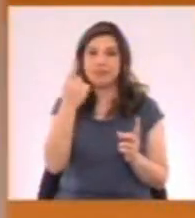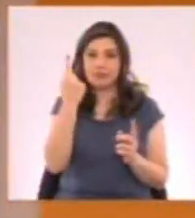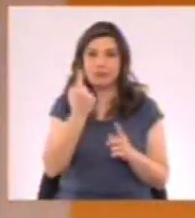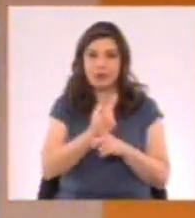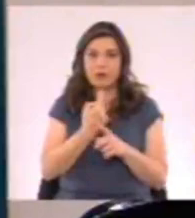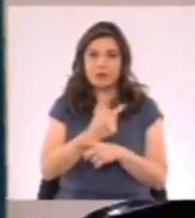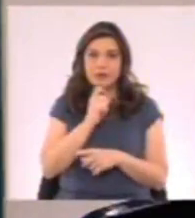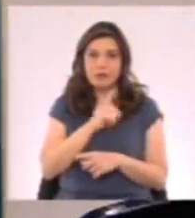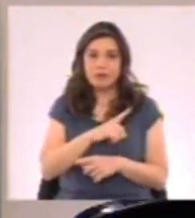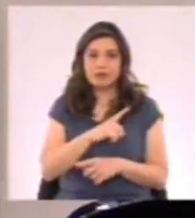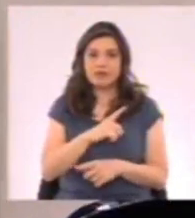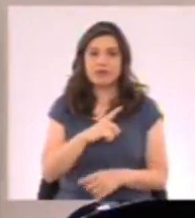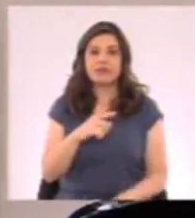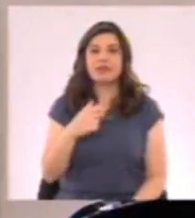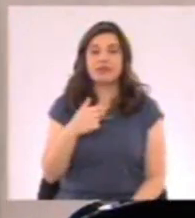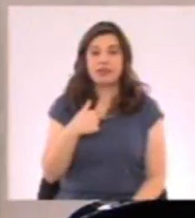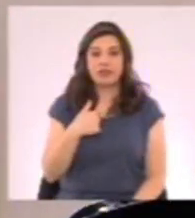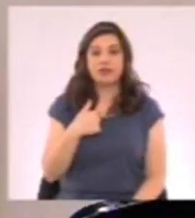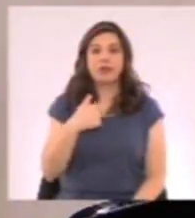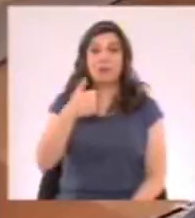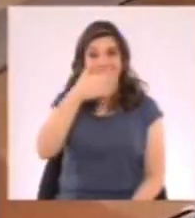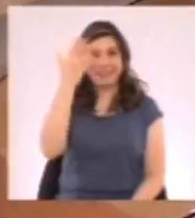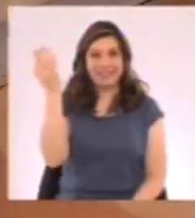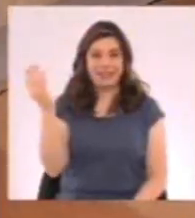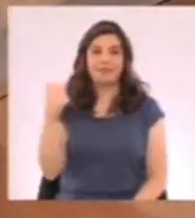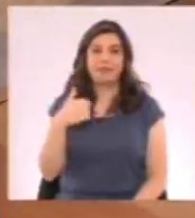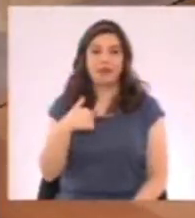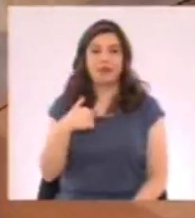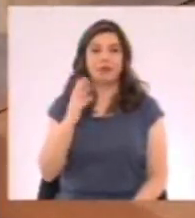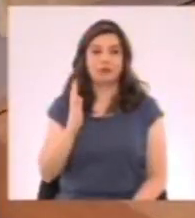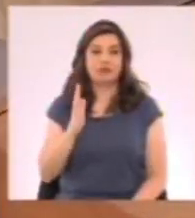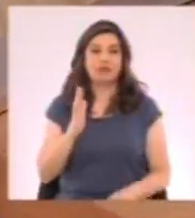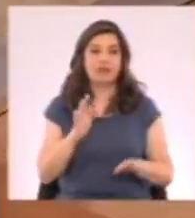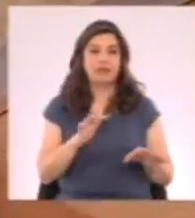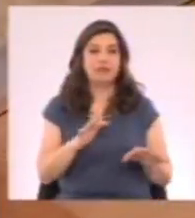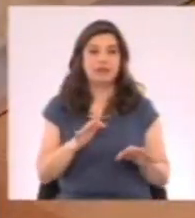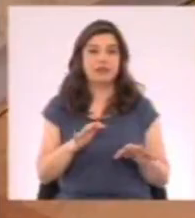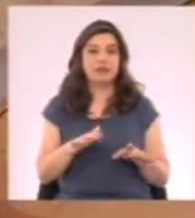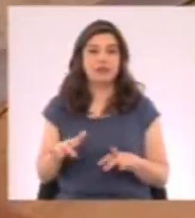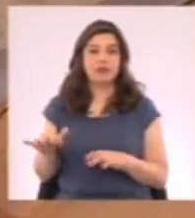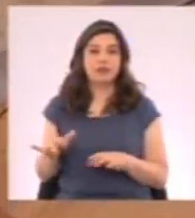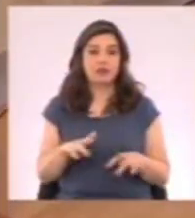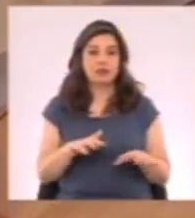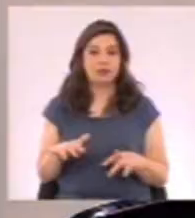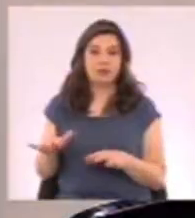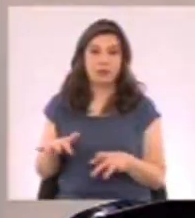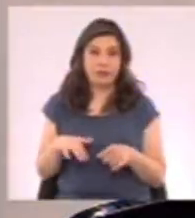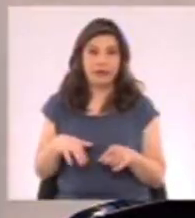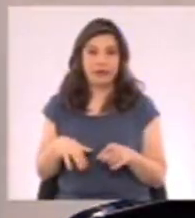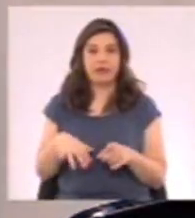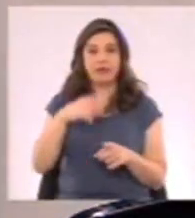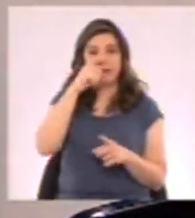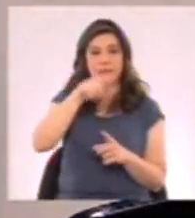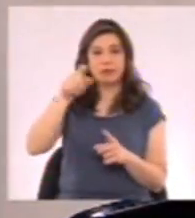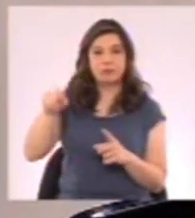que tu quiseres. Está ligado. Eu bom já dia. Já tive a honra de tocar isto. Eu sei que estou proibido dizer isto, mas para duas divas da música portuguesa,